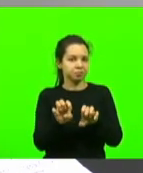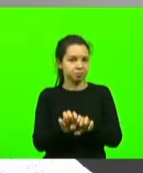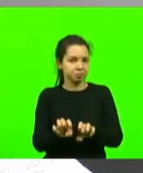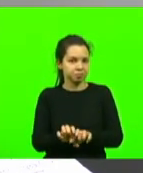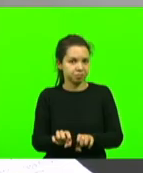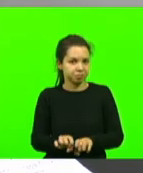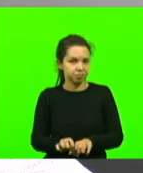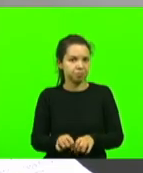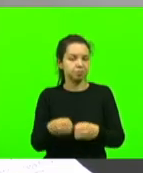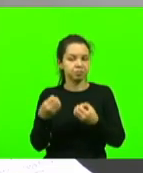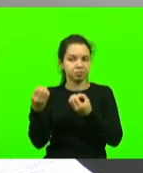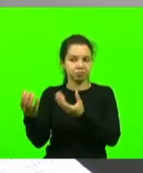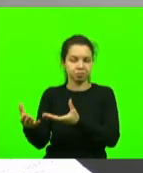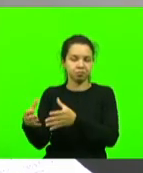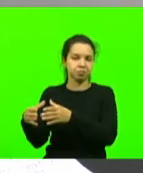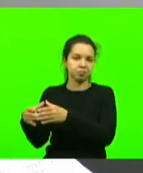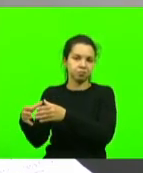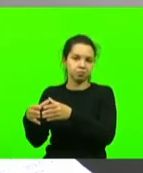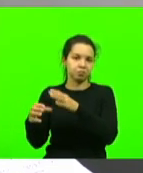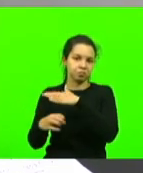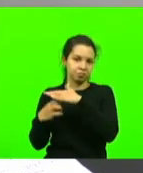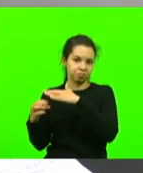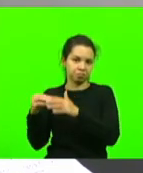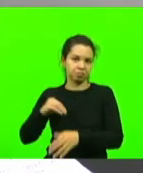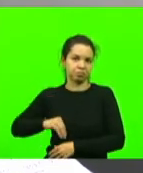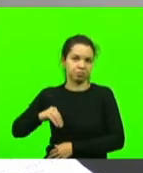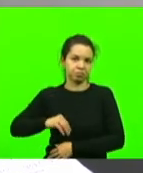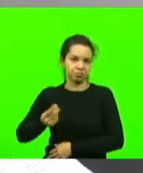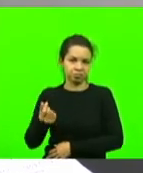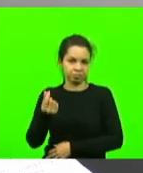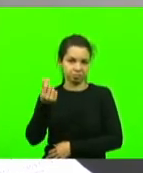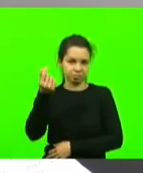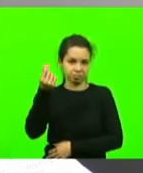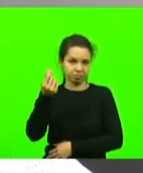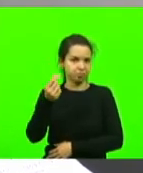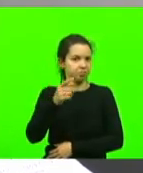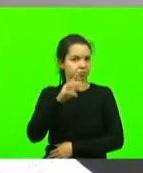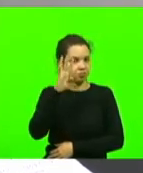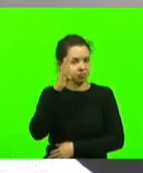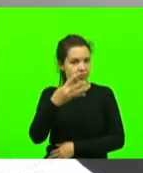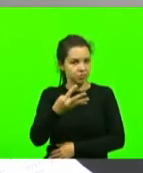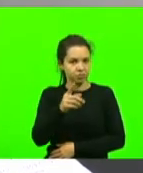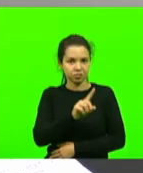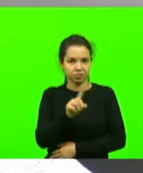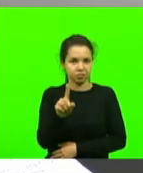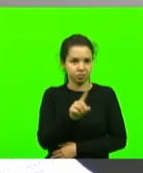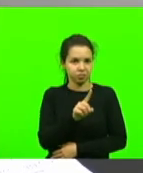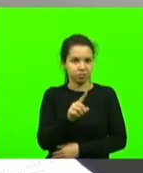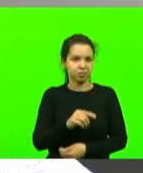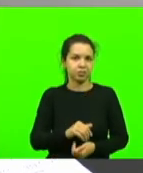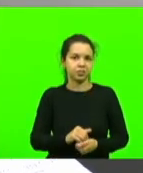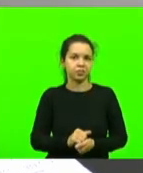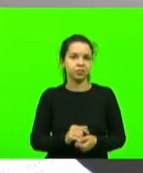para colocar na mão de meia dúzia de empresário para ganhar dinheiro então ela não resolve primeiro lugar é isso segundo lugar é que